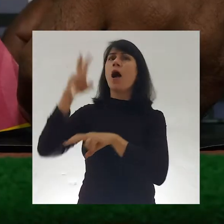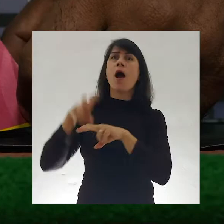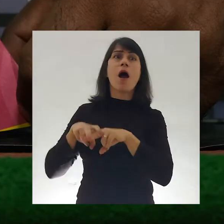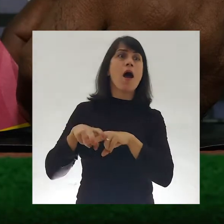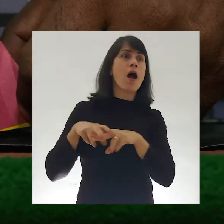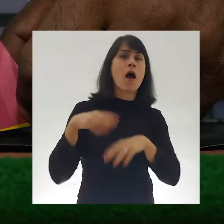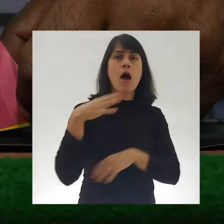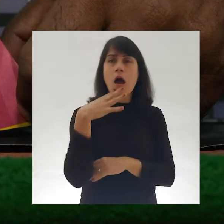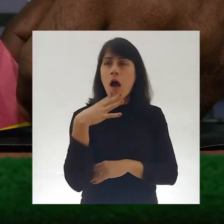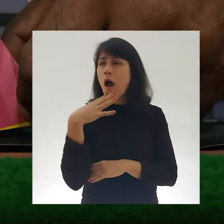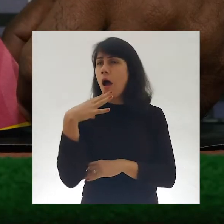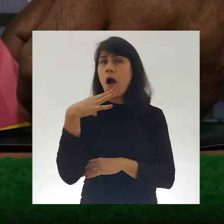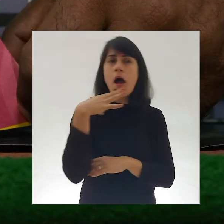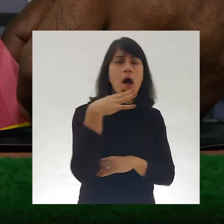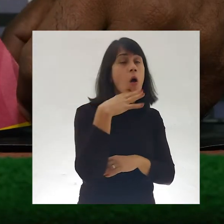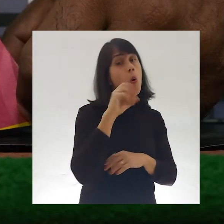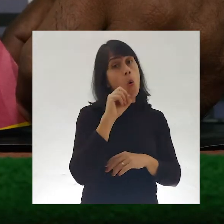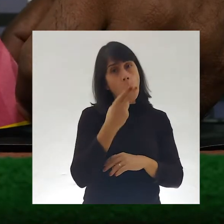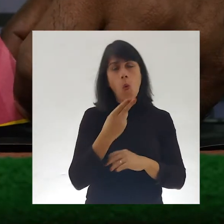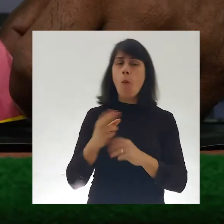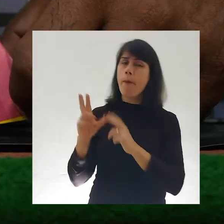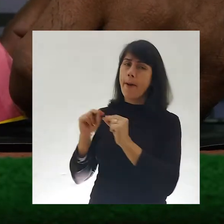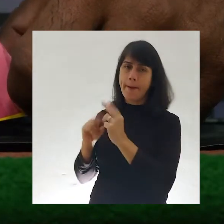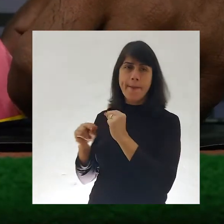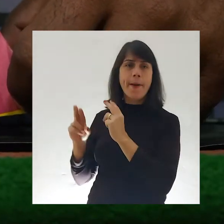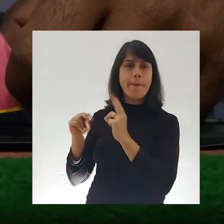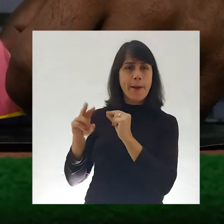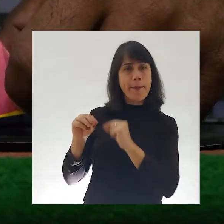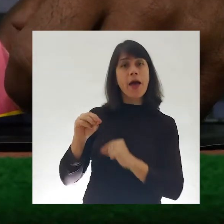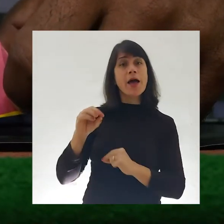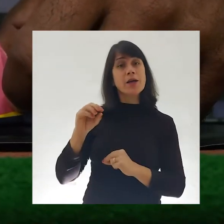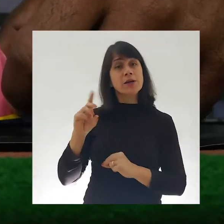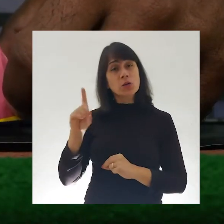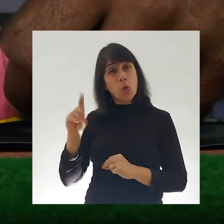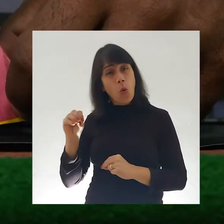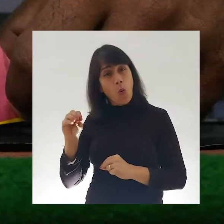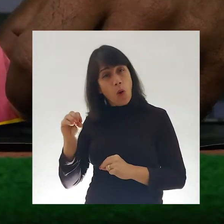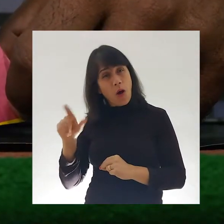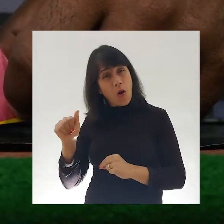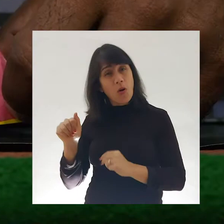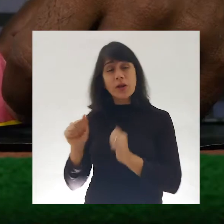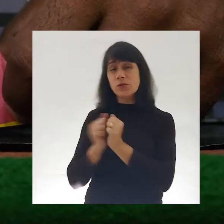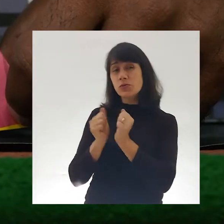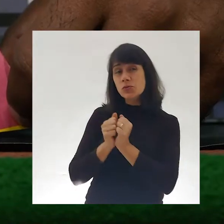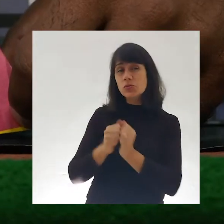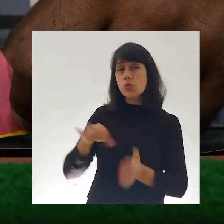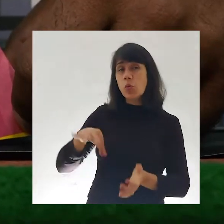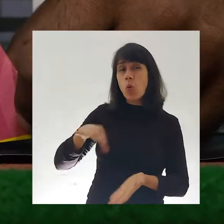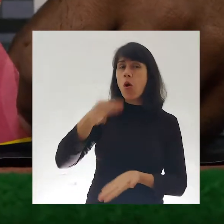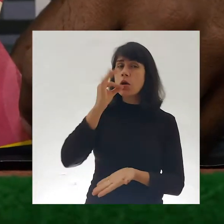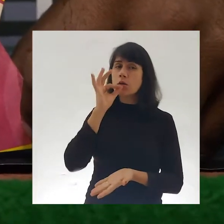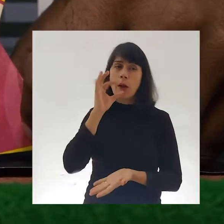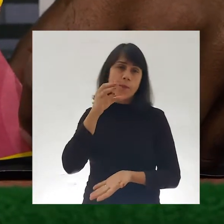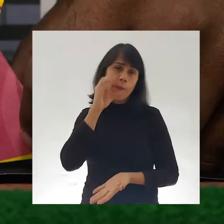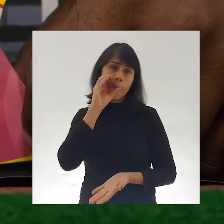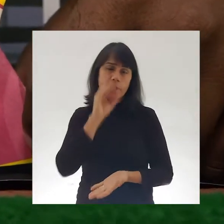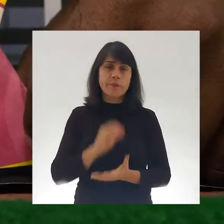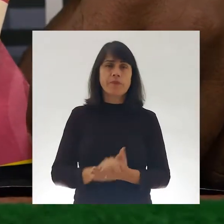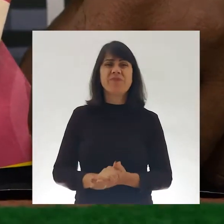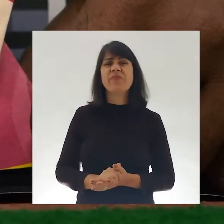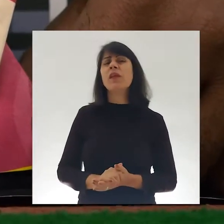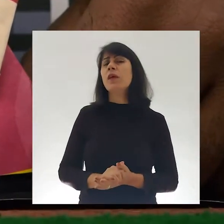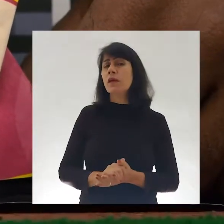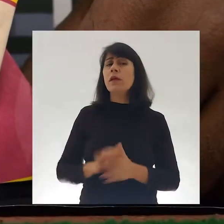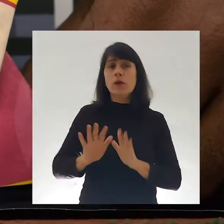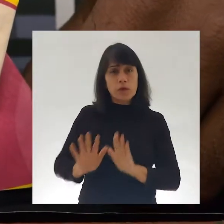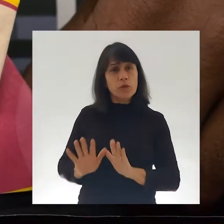o que mais gostava, papear com Dona Ola tomando xícaras de chá. Porém, depois de ficar com Dona Ola